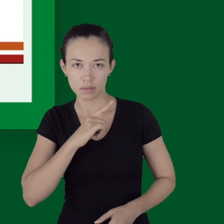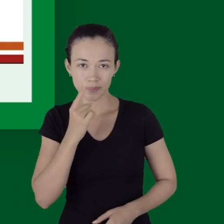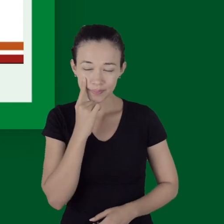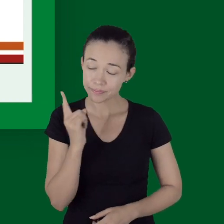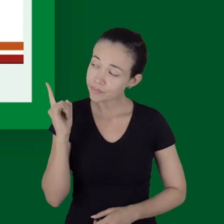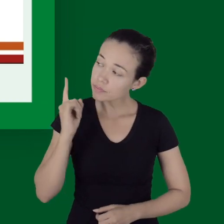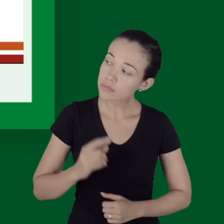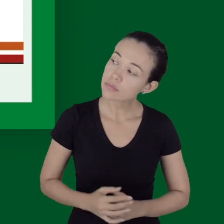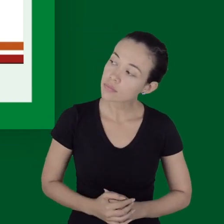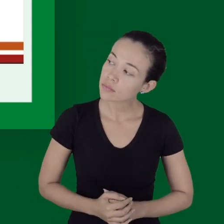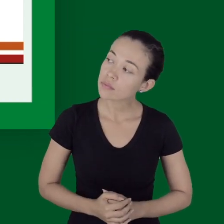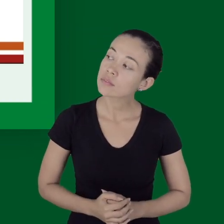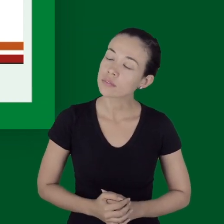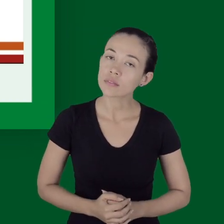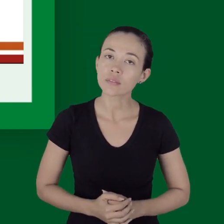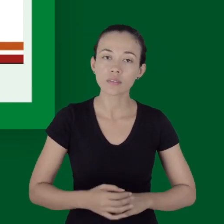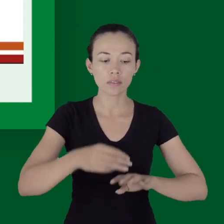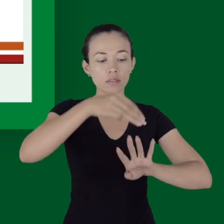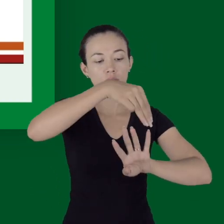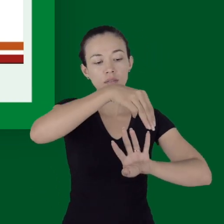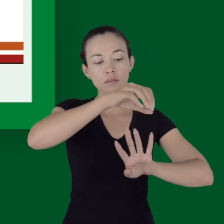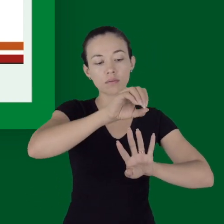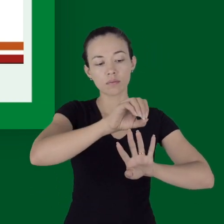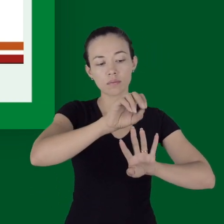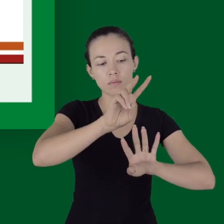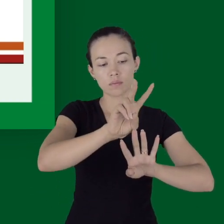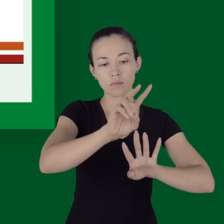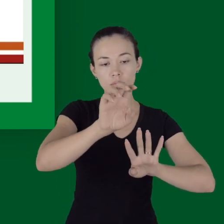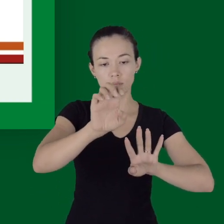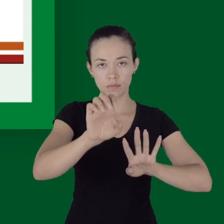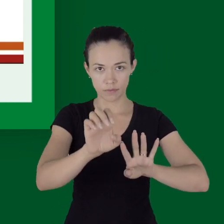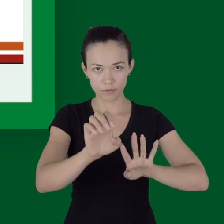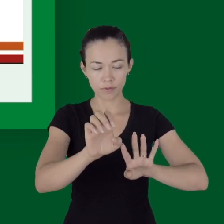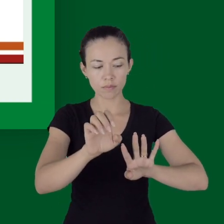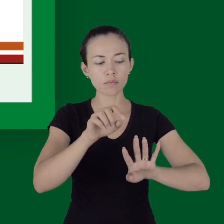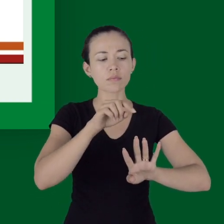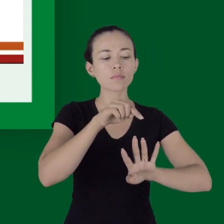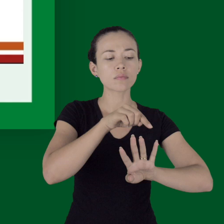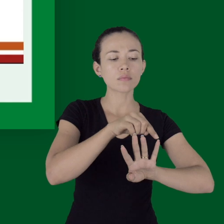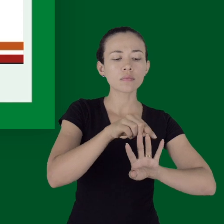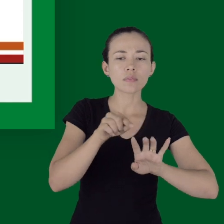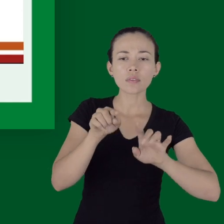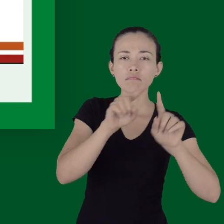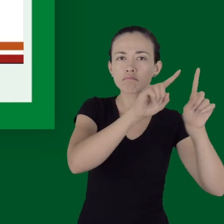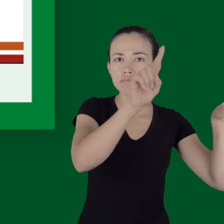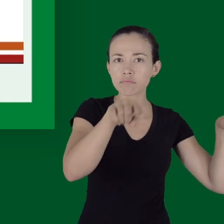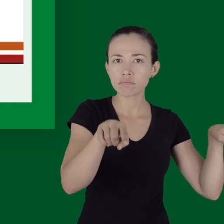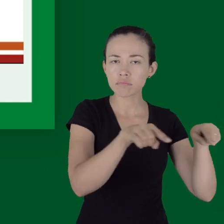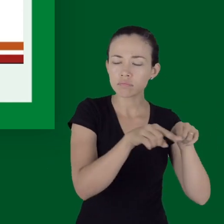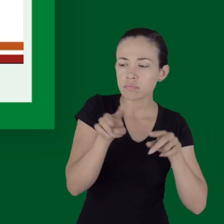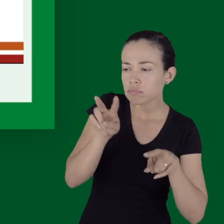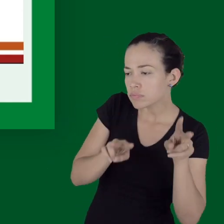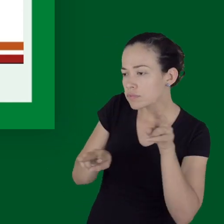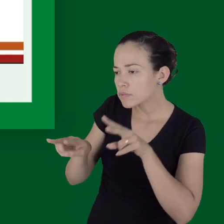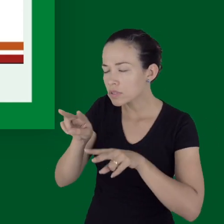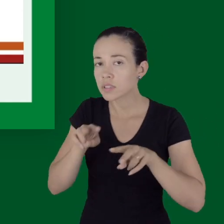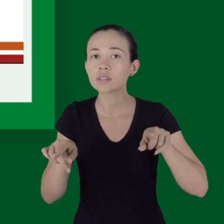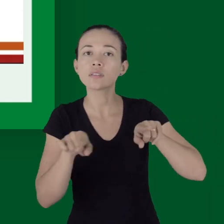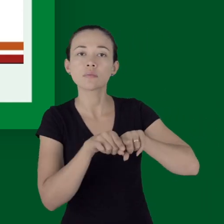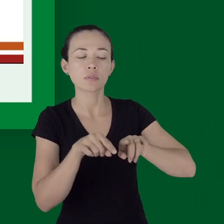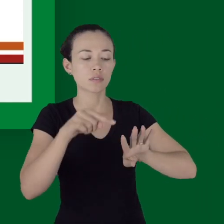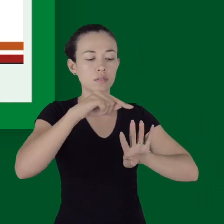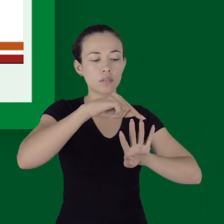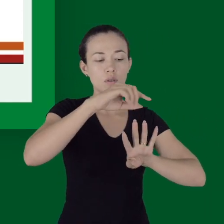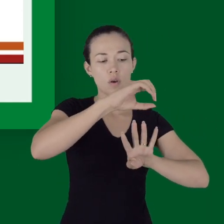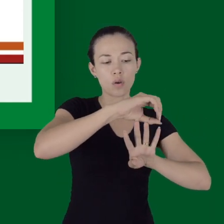MOVE e ABCD. Então, MOVE é monitorização, oxigênio, acesso venoso, e avaliação inicial do paciente clínico, que é o